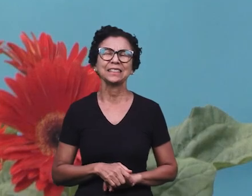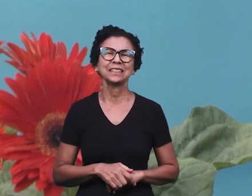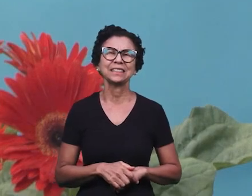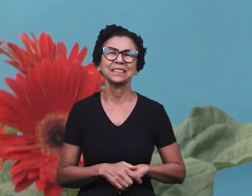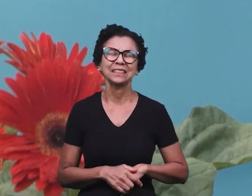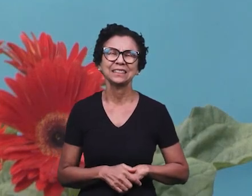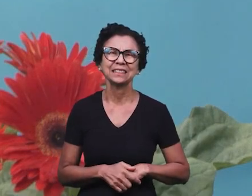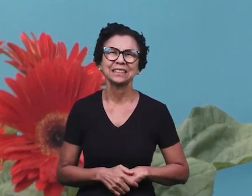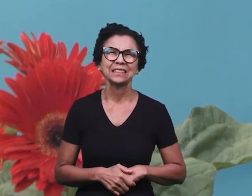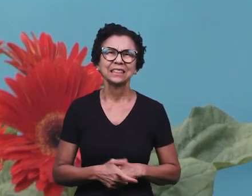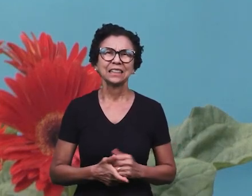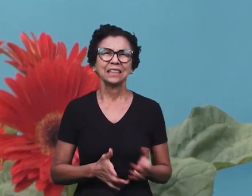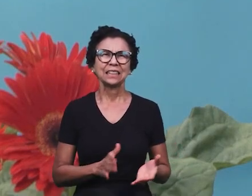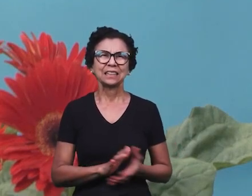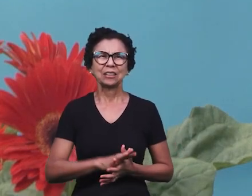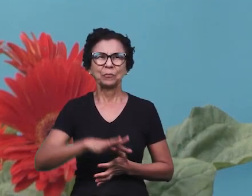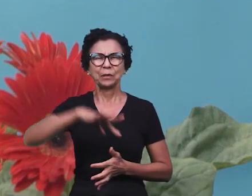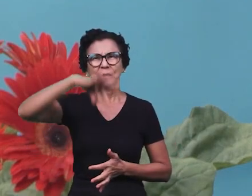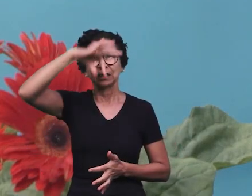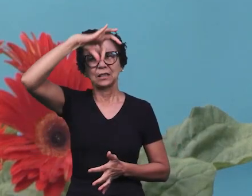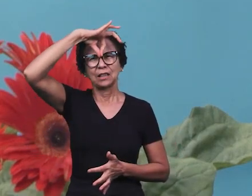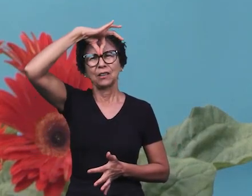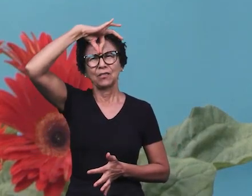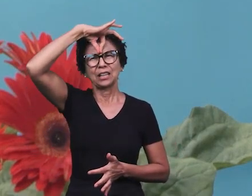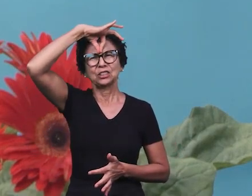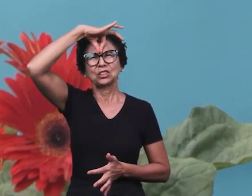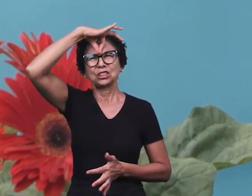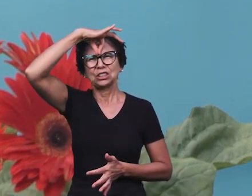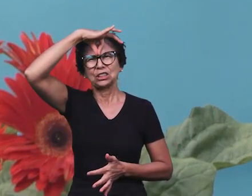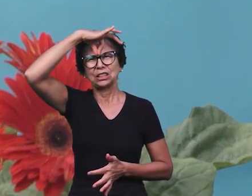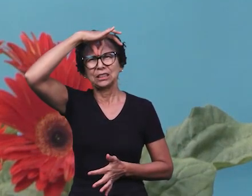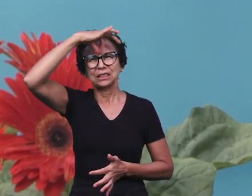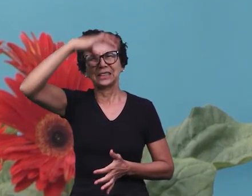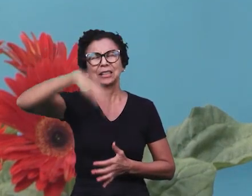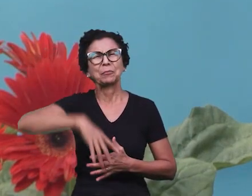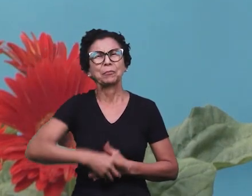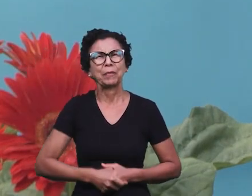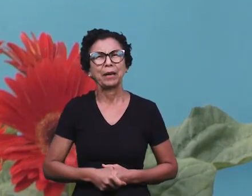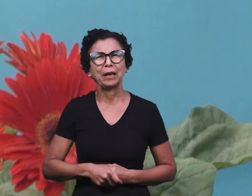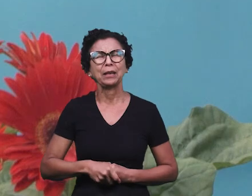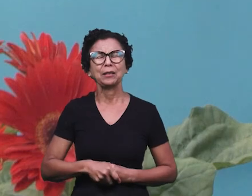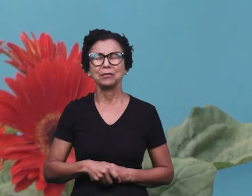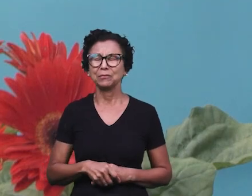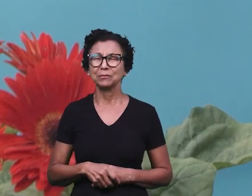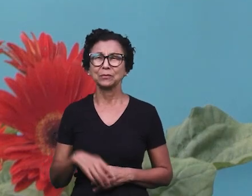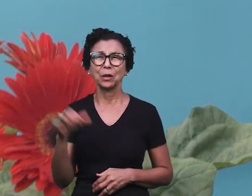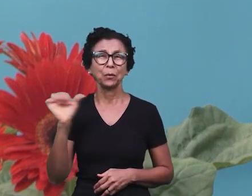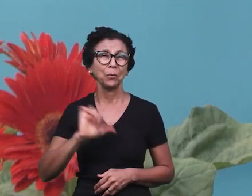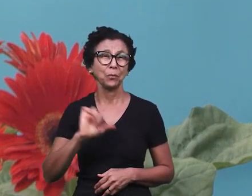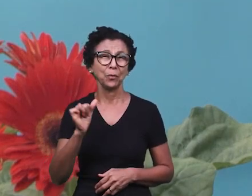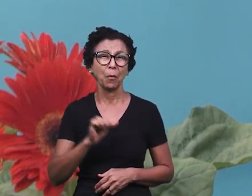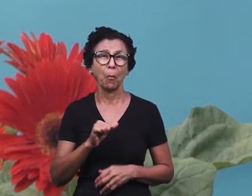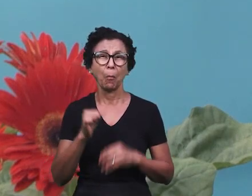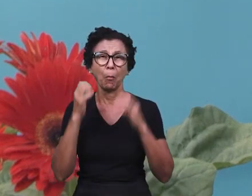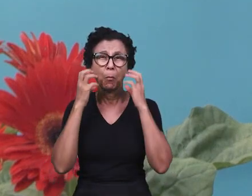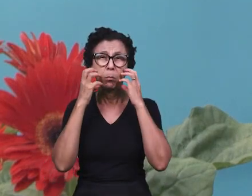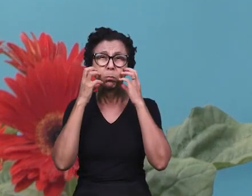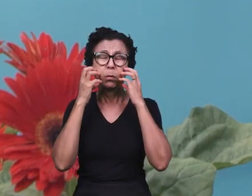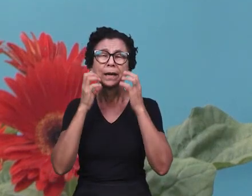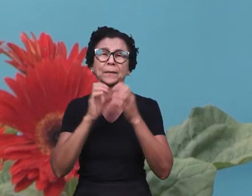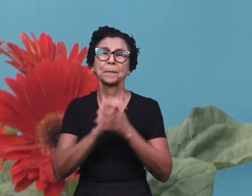começa a eliminar glicose pela urina, e a gente sabe que fungo que existem na